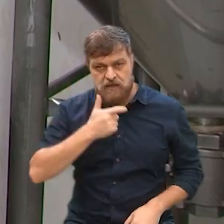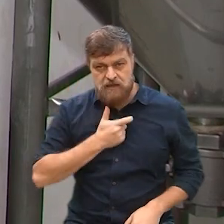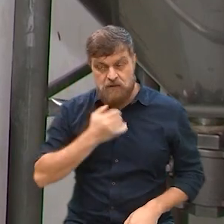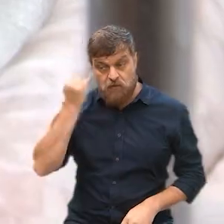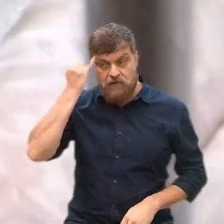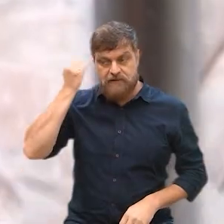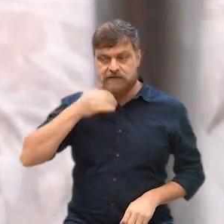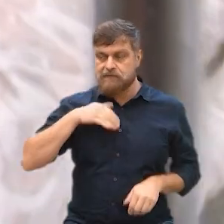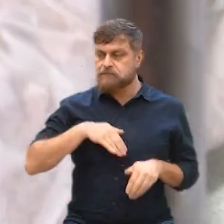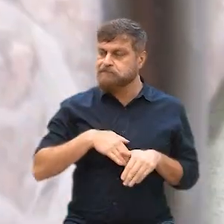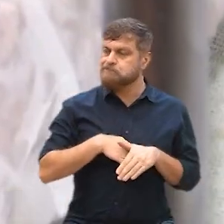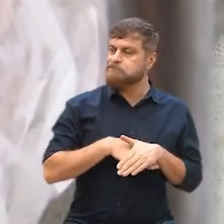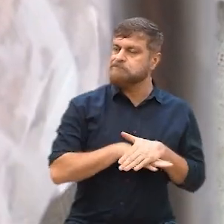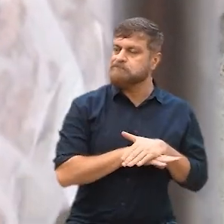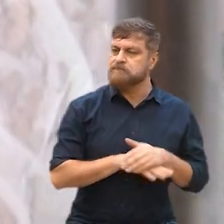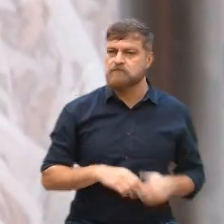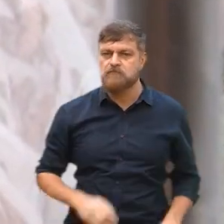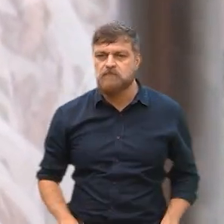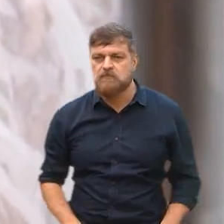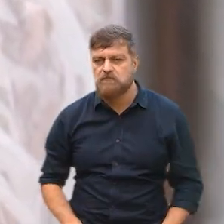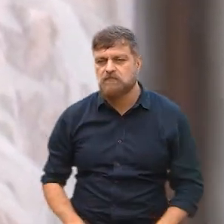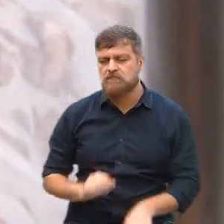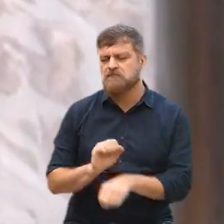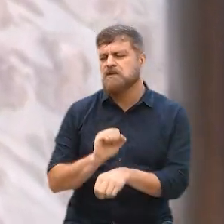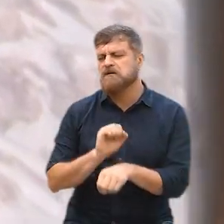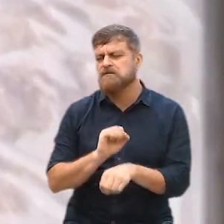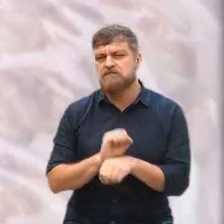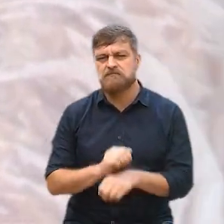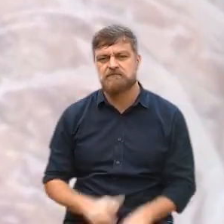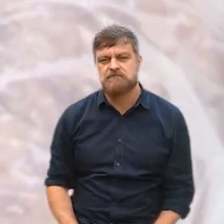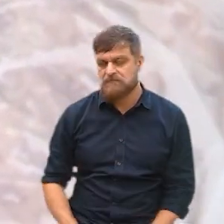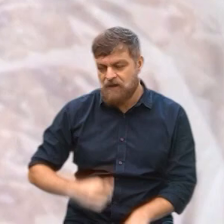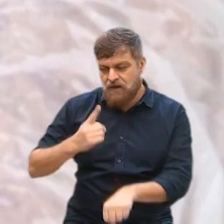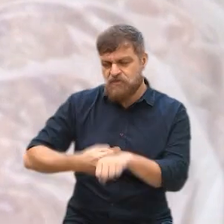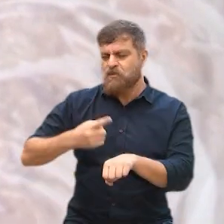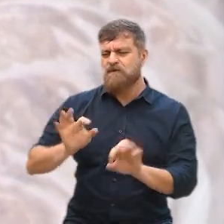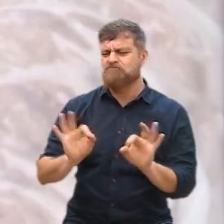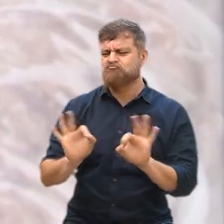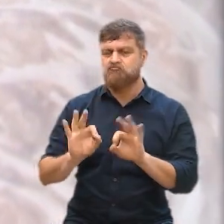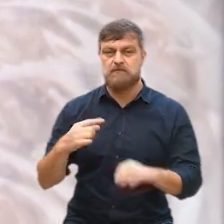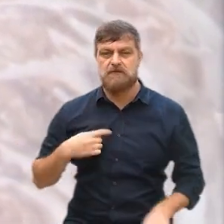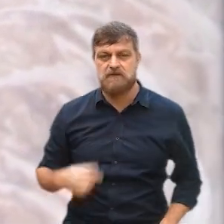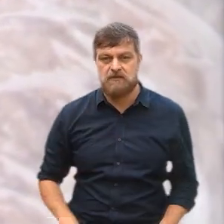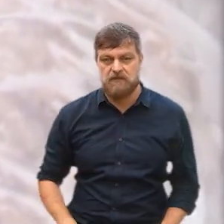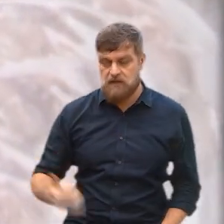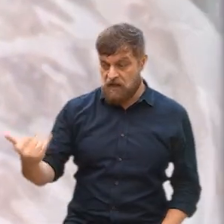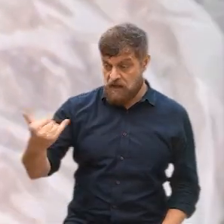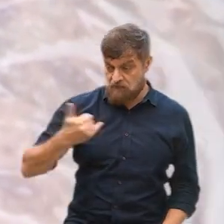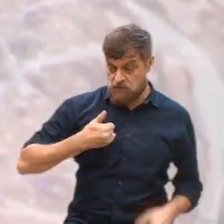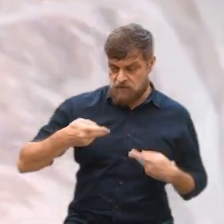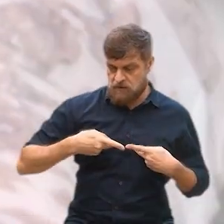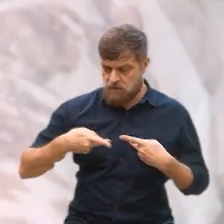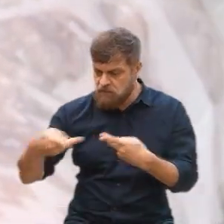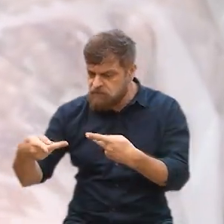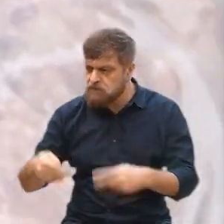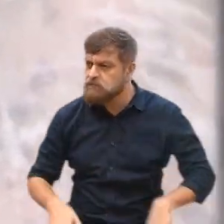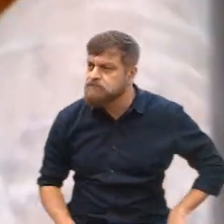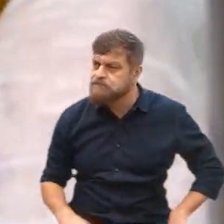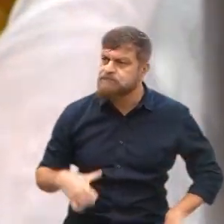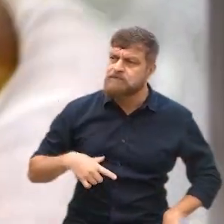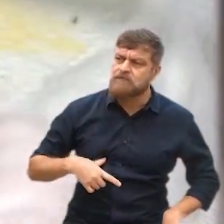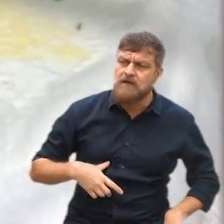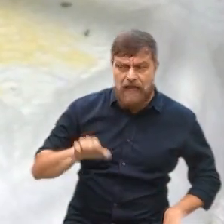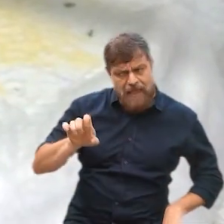na verdade, e ia explanar ela, mas não era o momento ainda. Aí o Ed me fez esse convite e eu falei para ele, Ed, eu tô